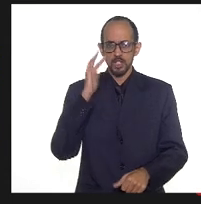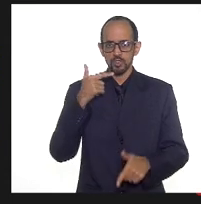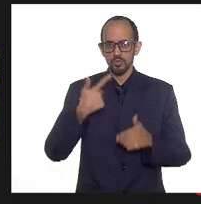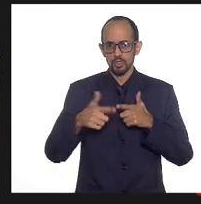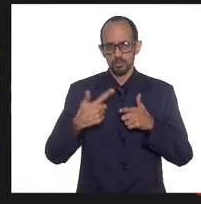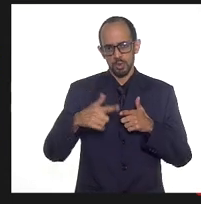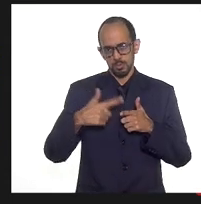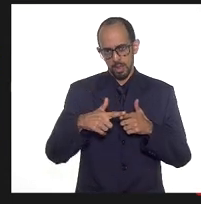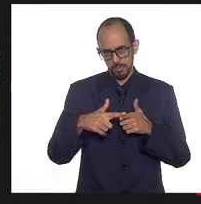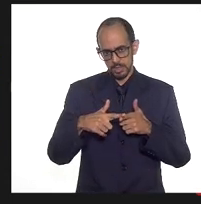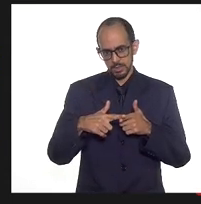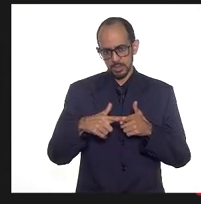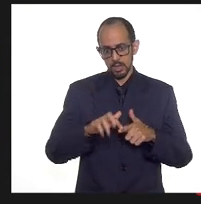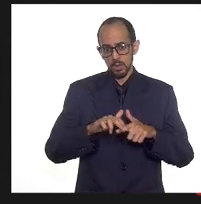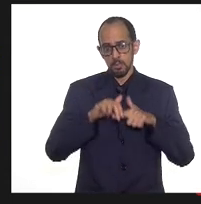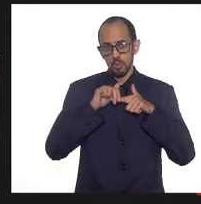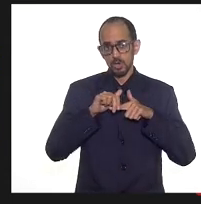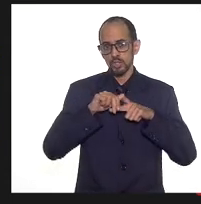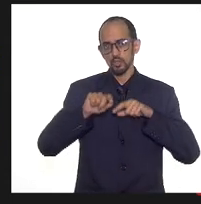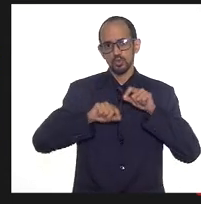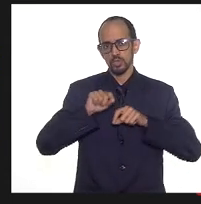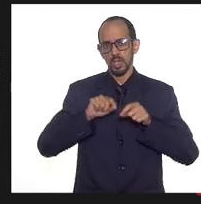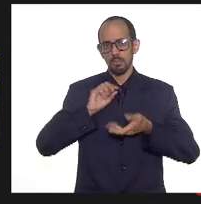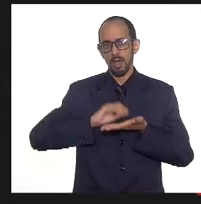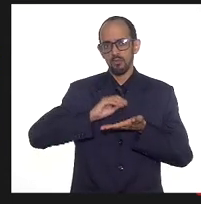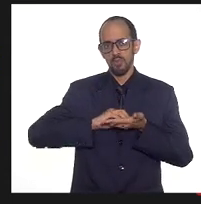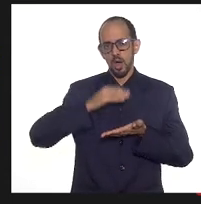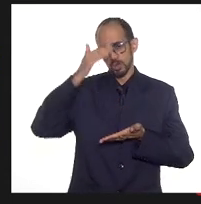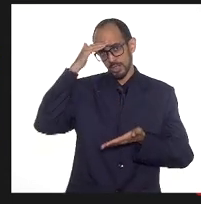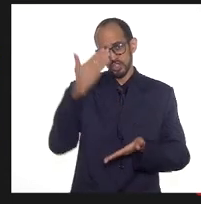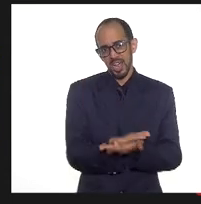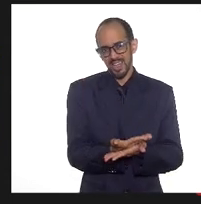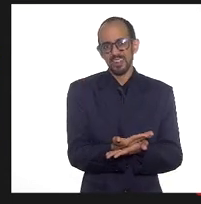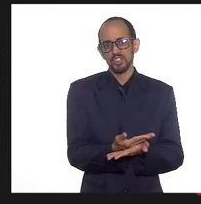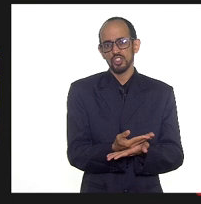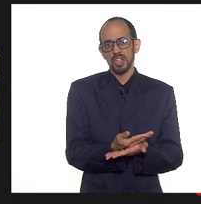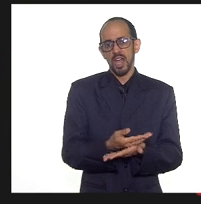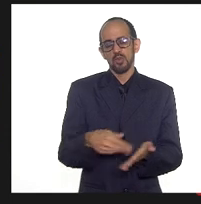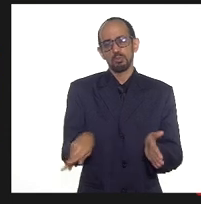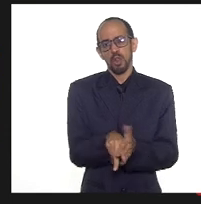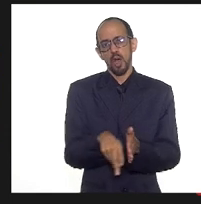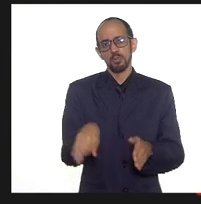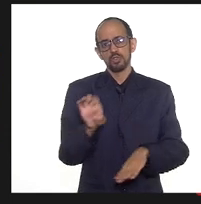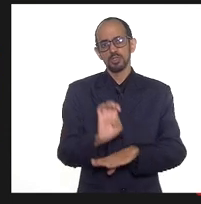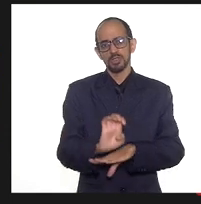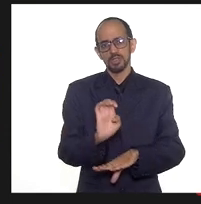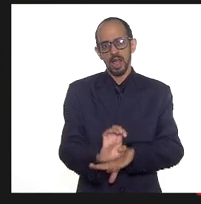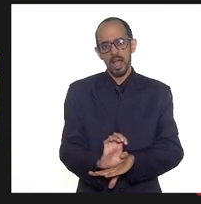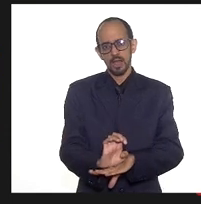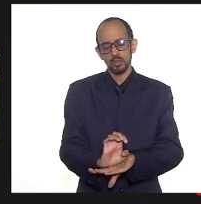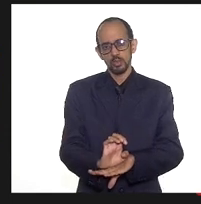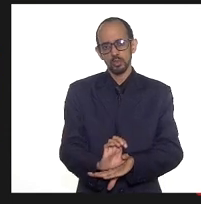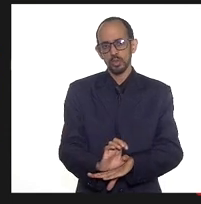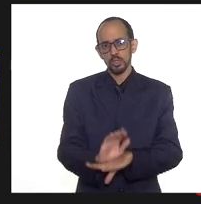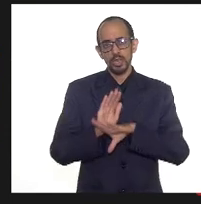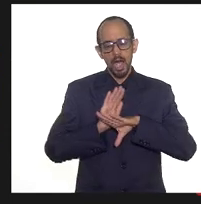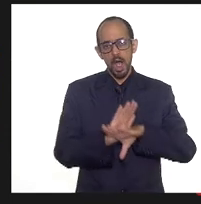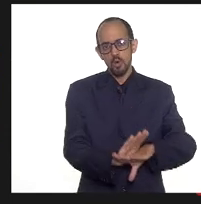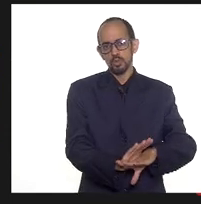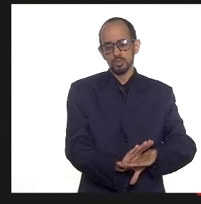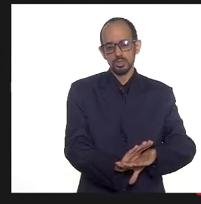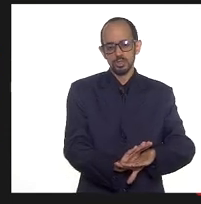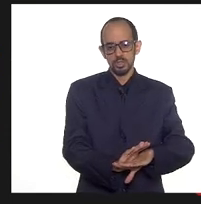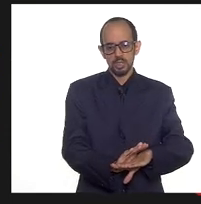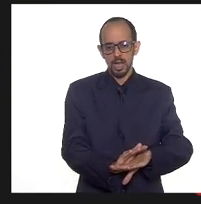Portanto, uma descrença no próprio Estado, né, e na intervenção do